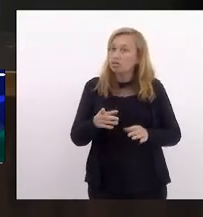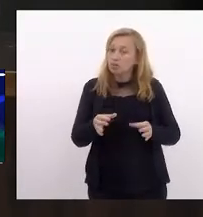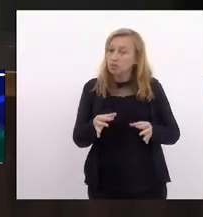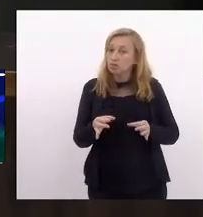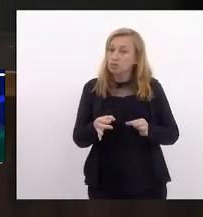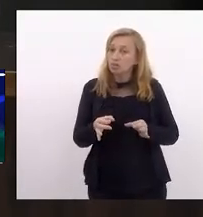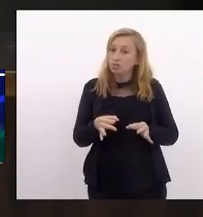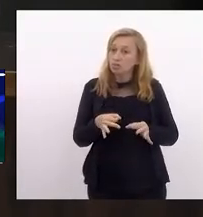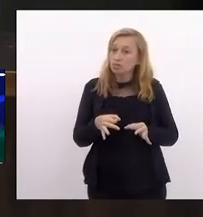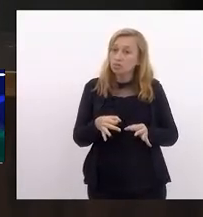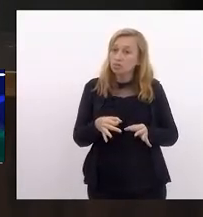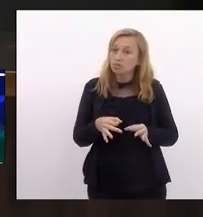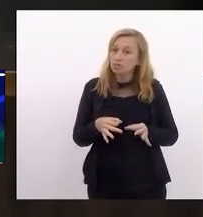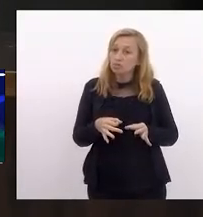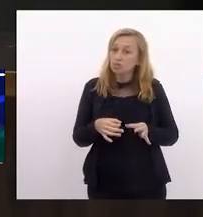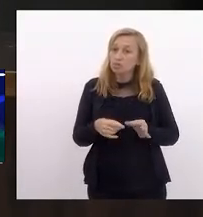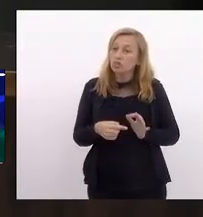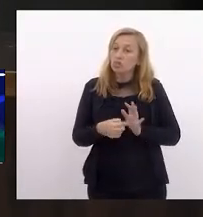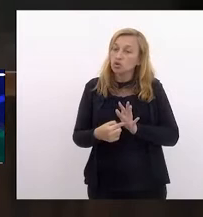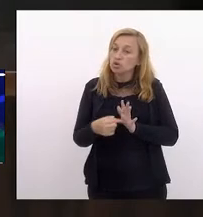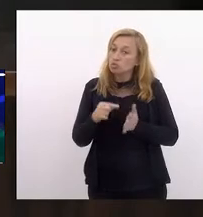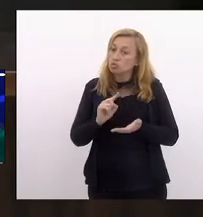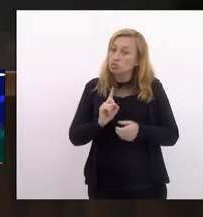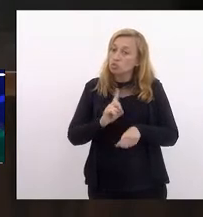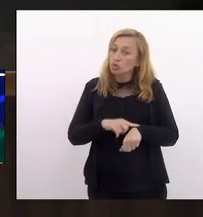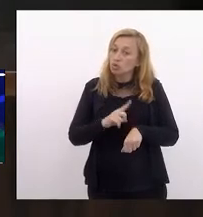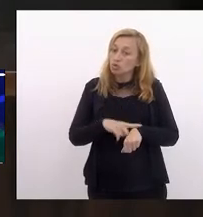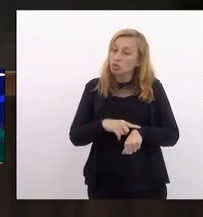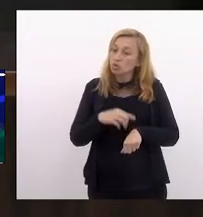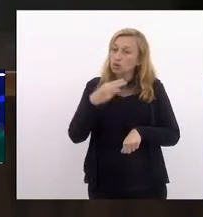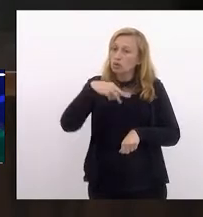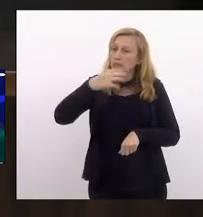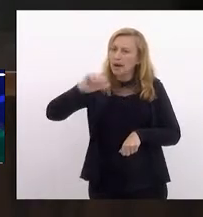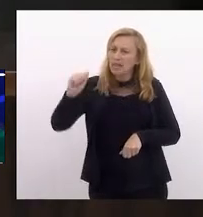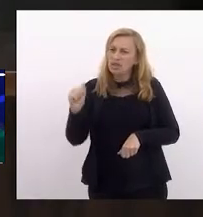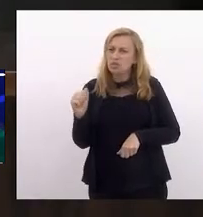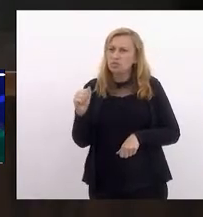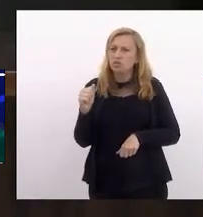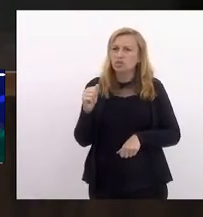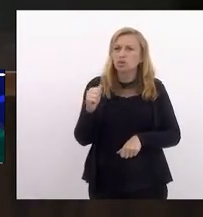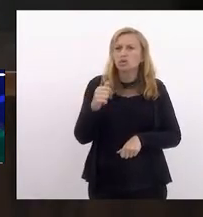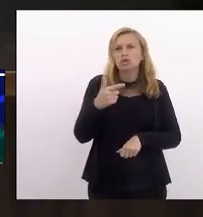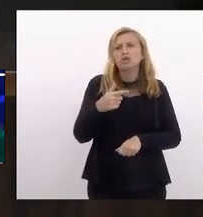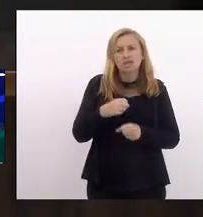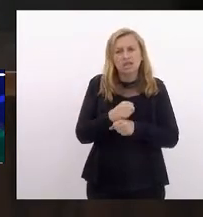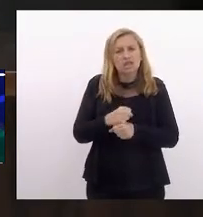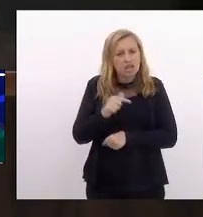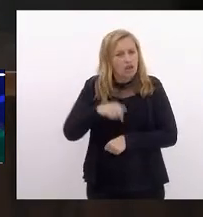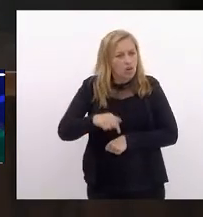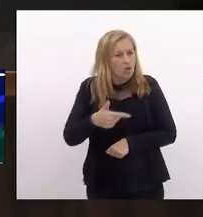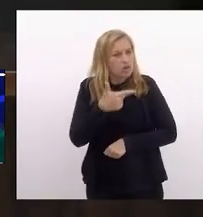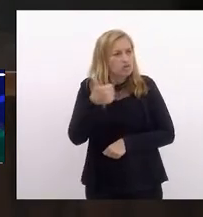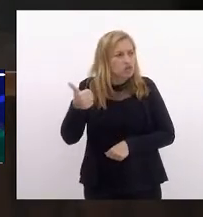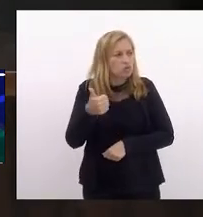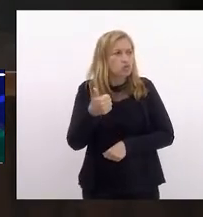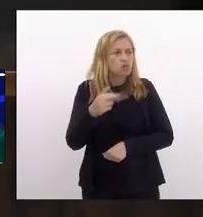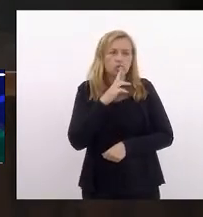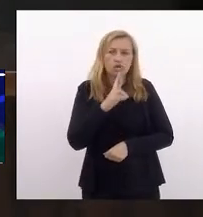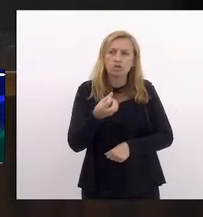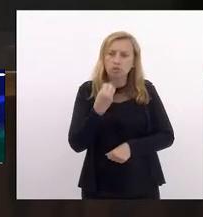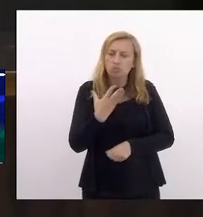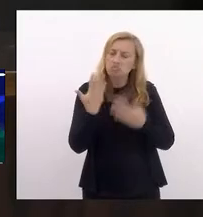nós já trouxe daquele momento março de 2011 desse ano de 21 resultados